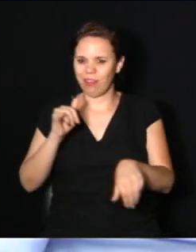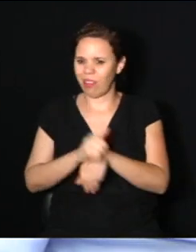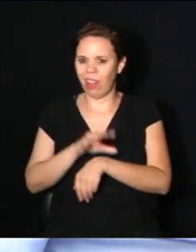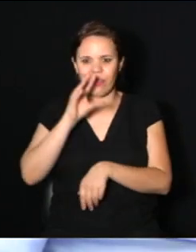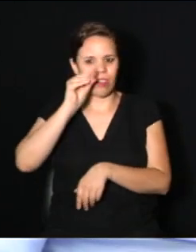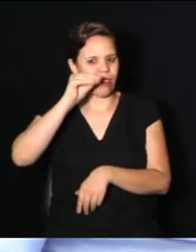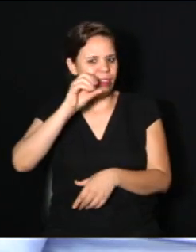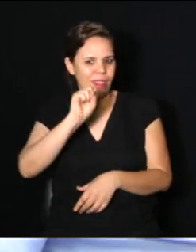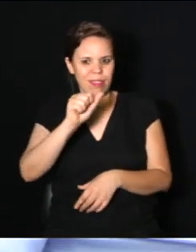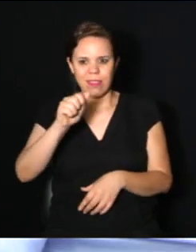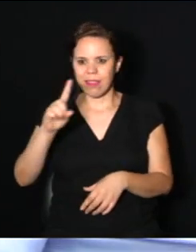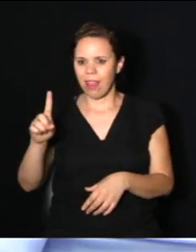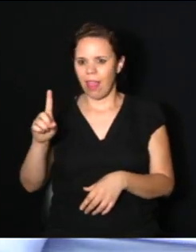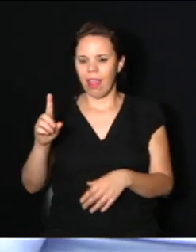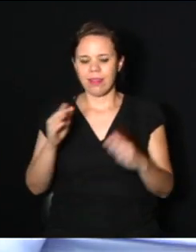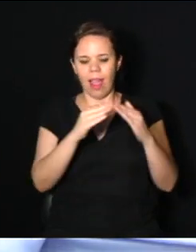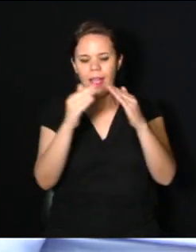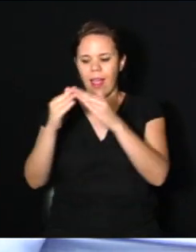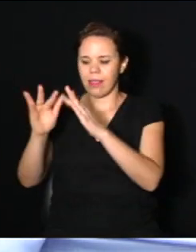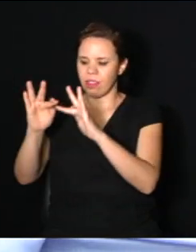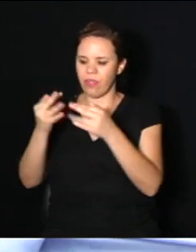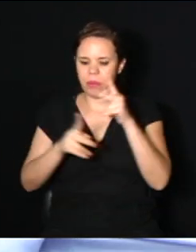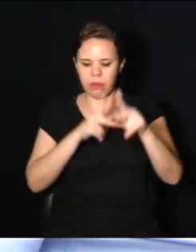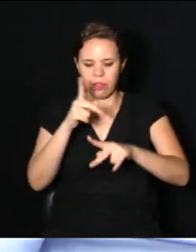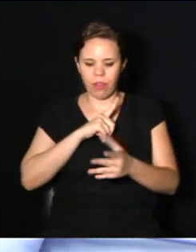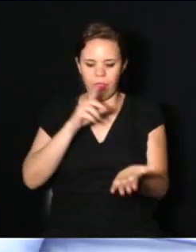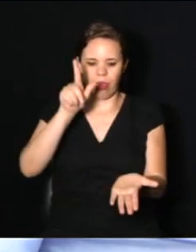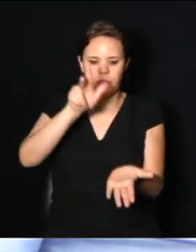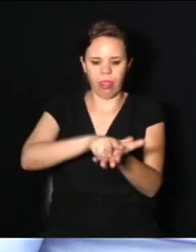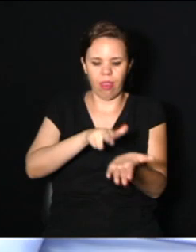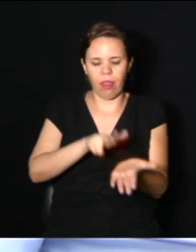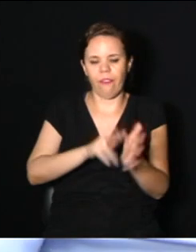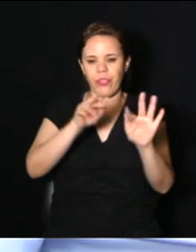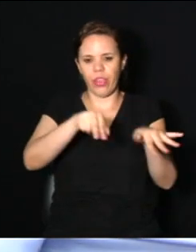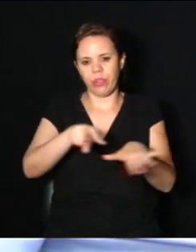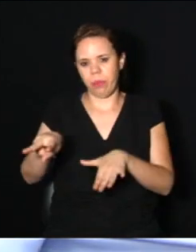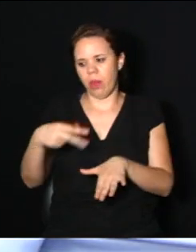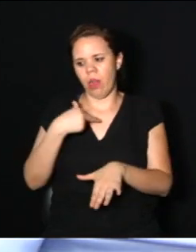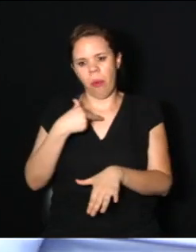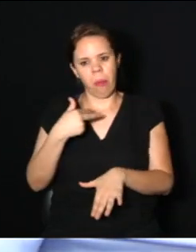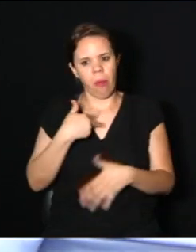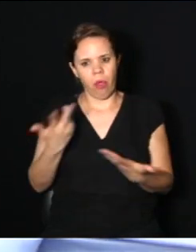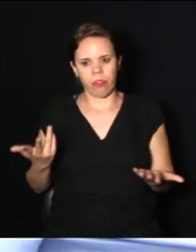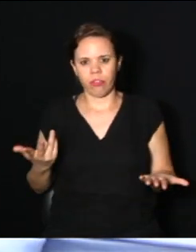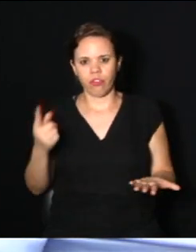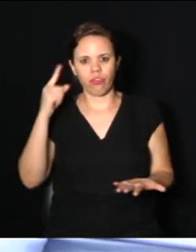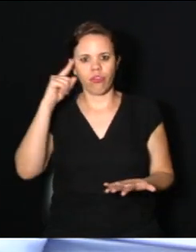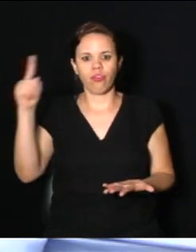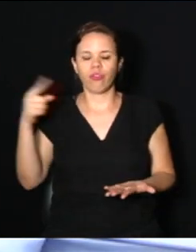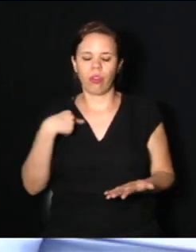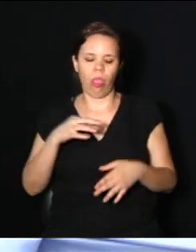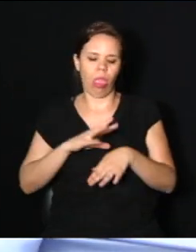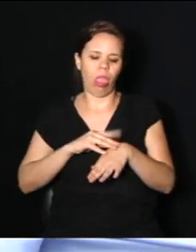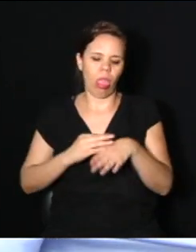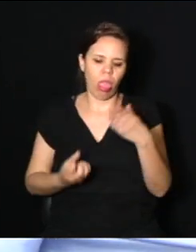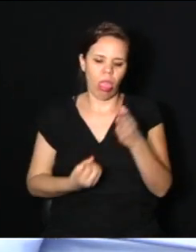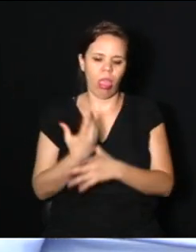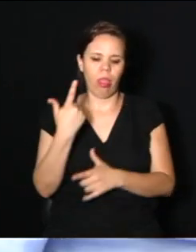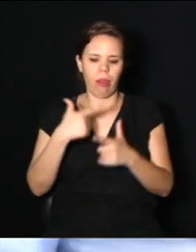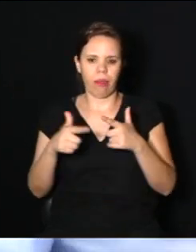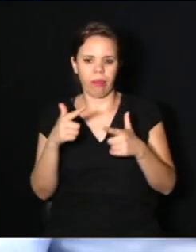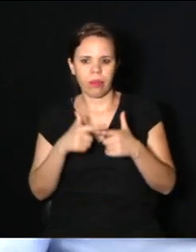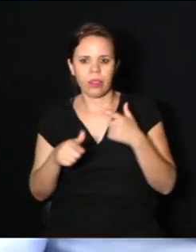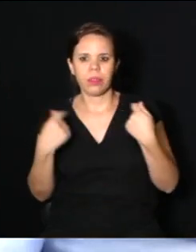disse, vários precisam de atendimento durante o fim de semana e eles não escolhem a data para poder adoecer, para poder complicar, para